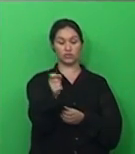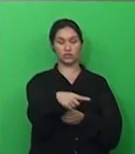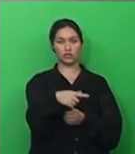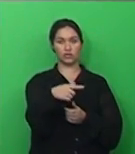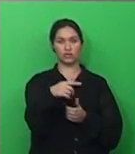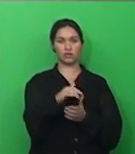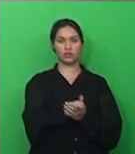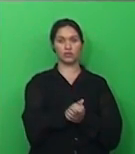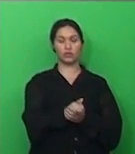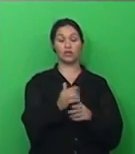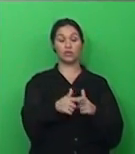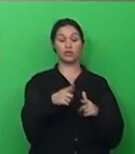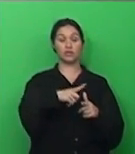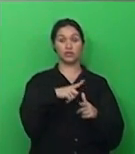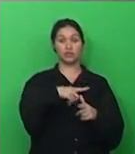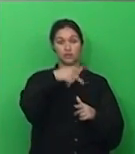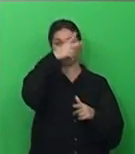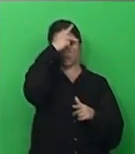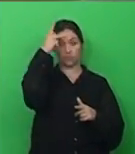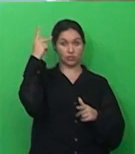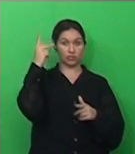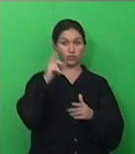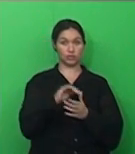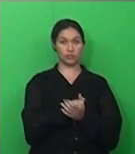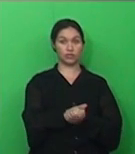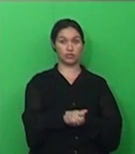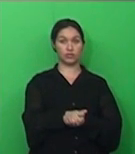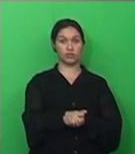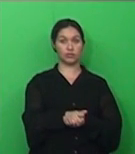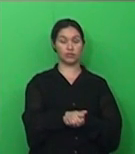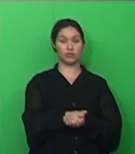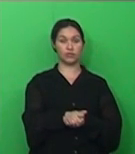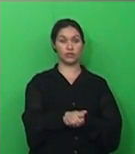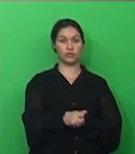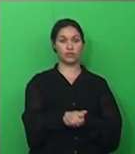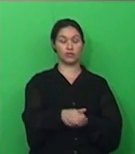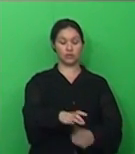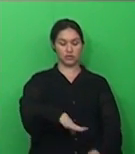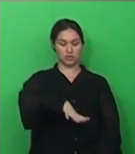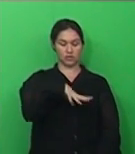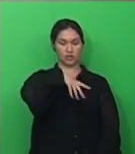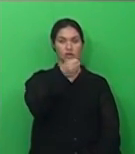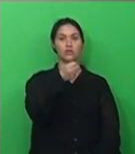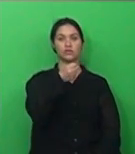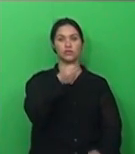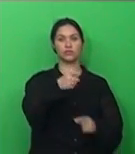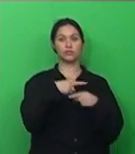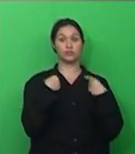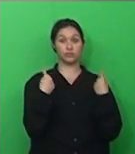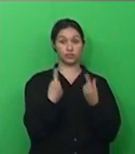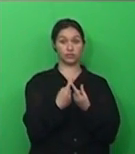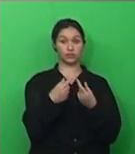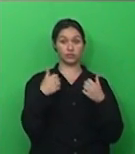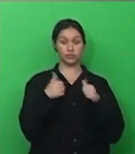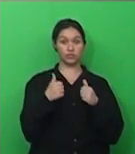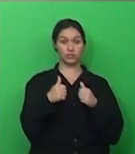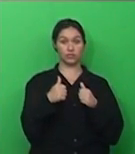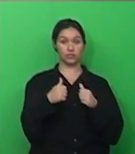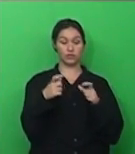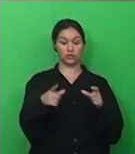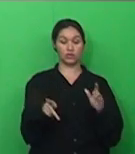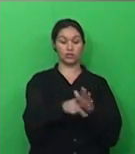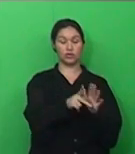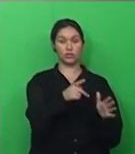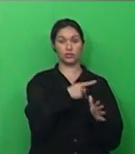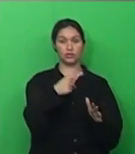coragem. Com coragem, nós temos postos de saúde 500 metros, um longe do outro. Nós precisamos do atendimento diário. Não